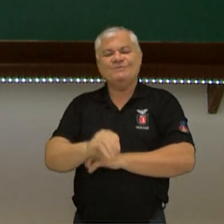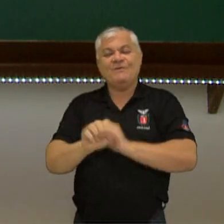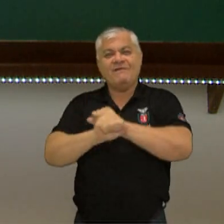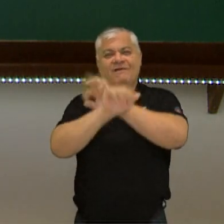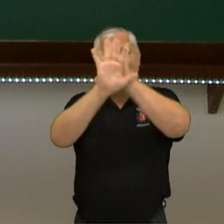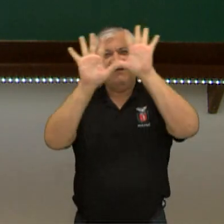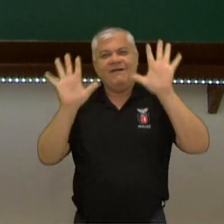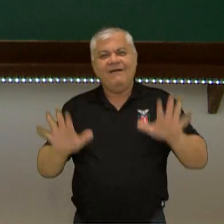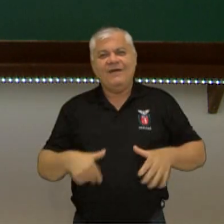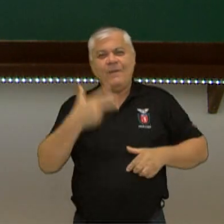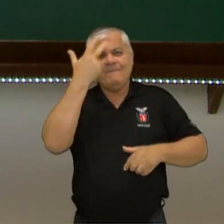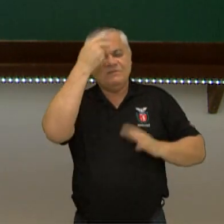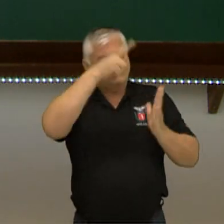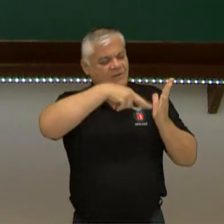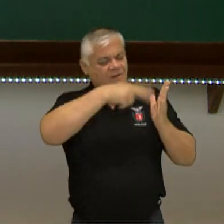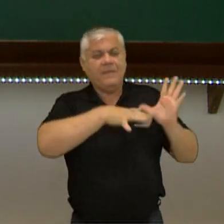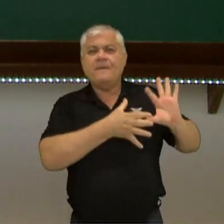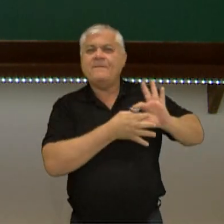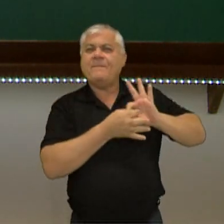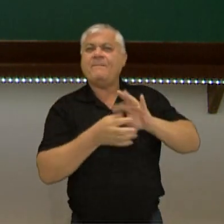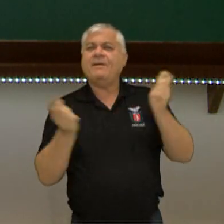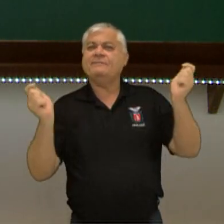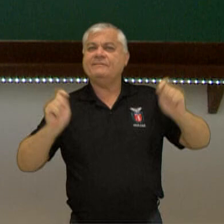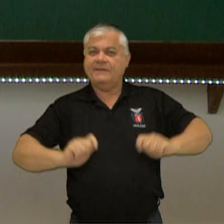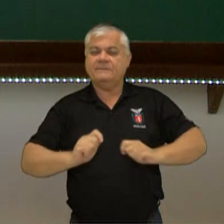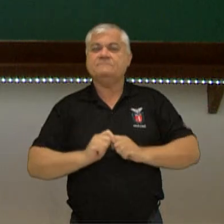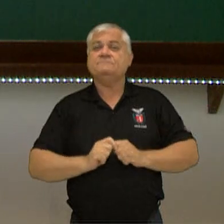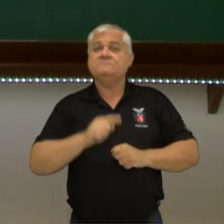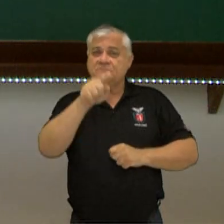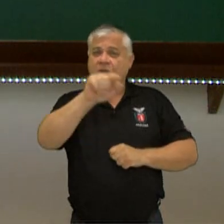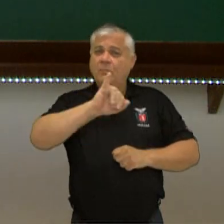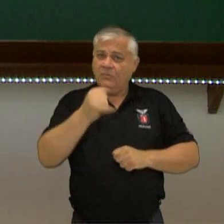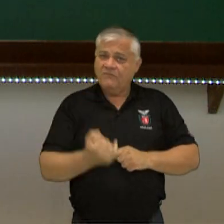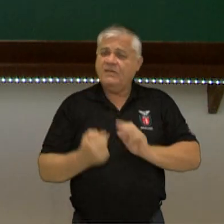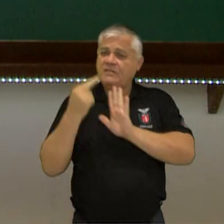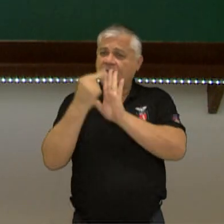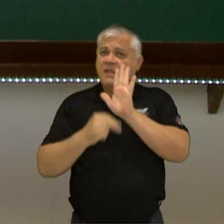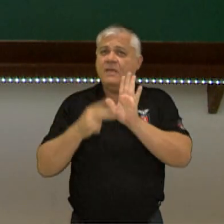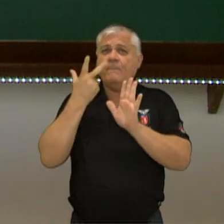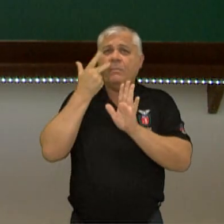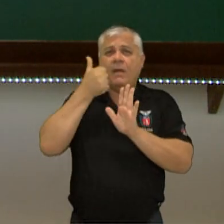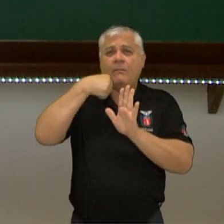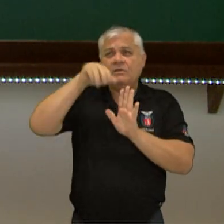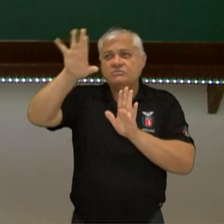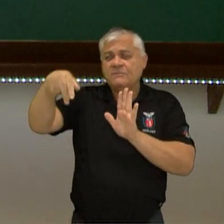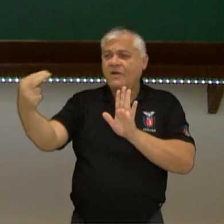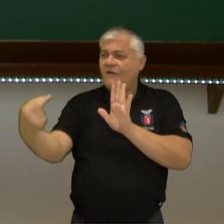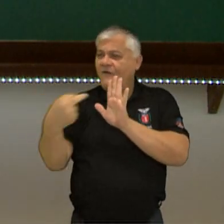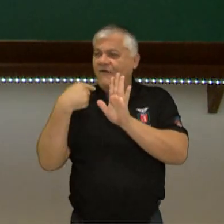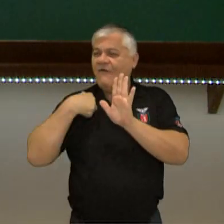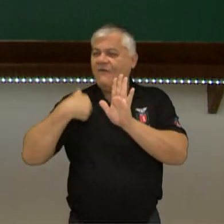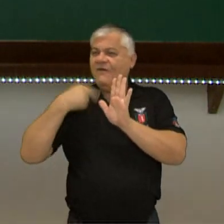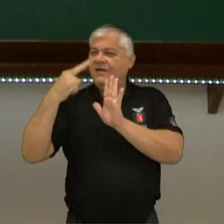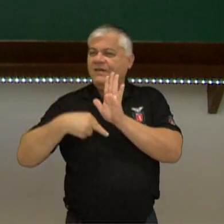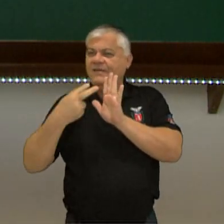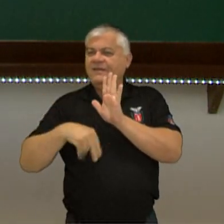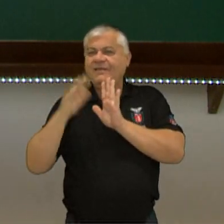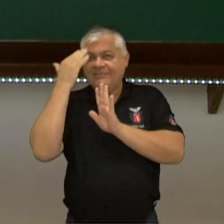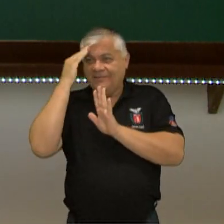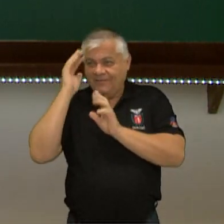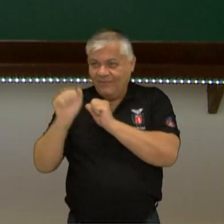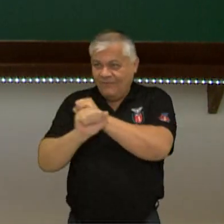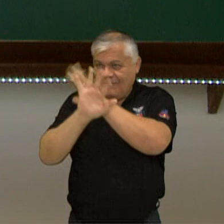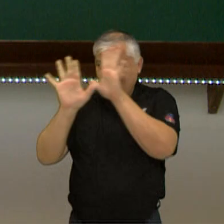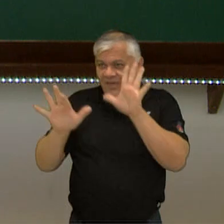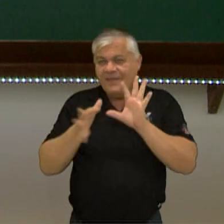algo, um texto que alguém consiga entender e interpretar. Leia aí para alguém, para o seu familiar, para alguém que esteja com você, depois lá na aula, no Meet com o